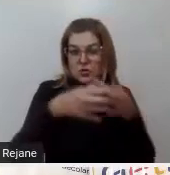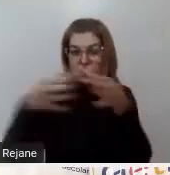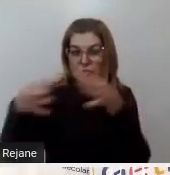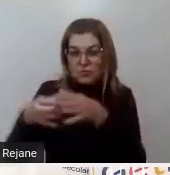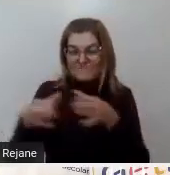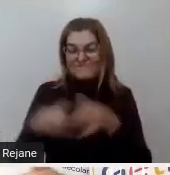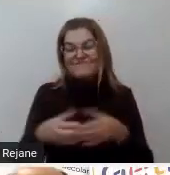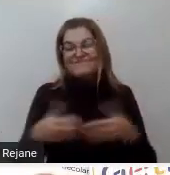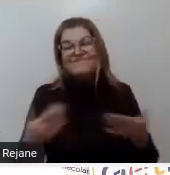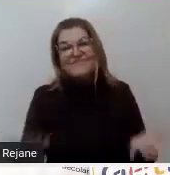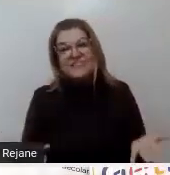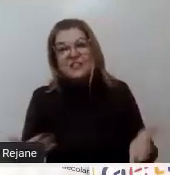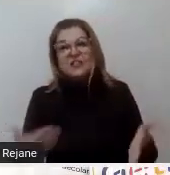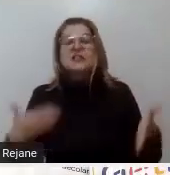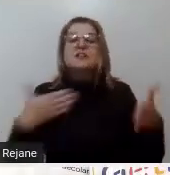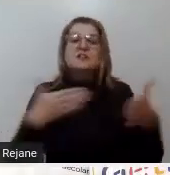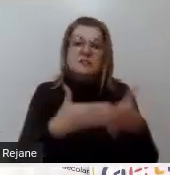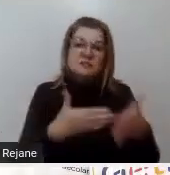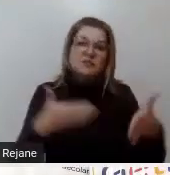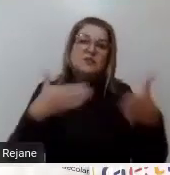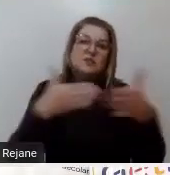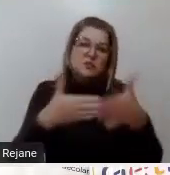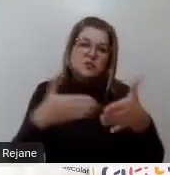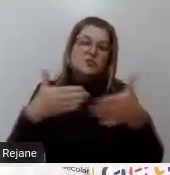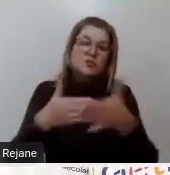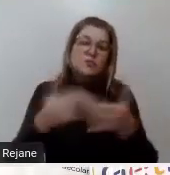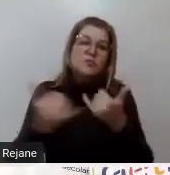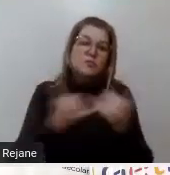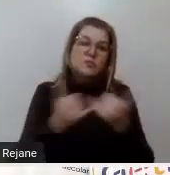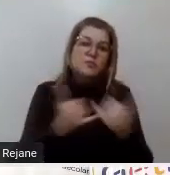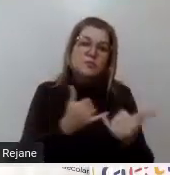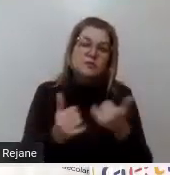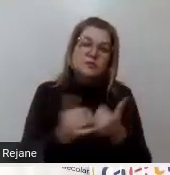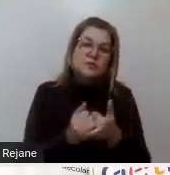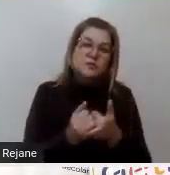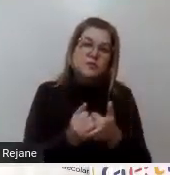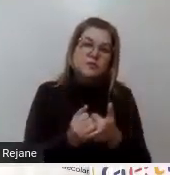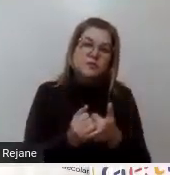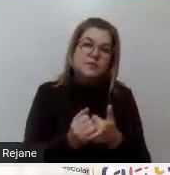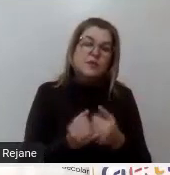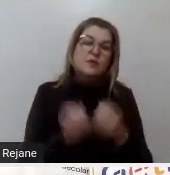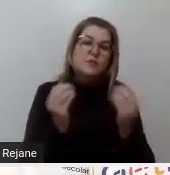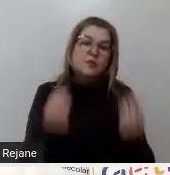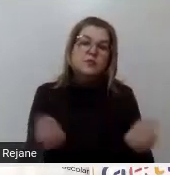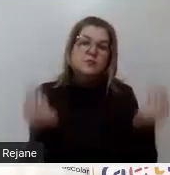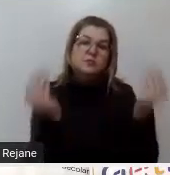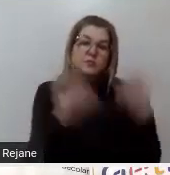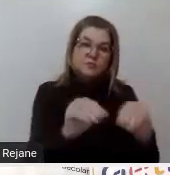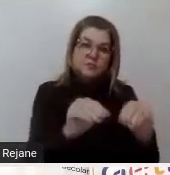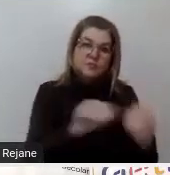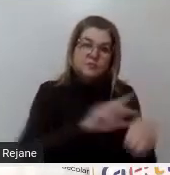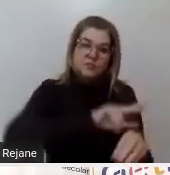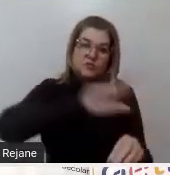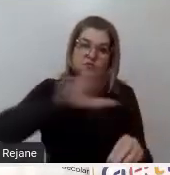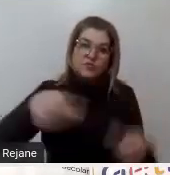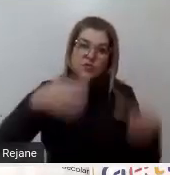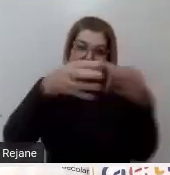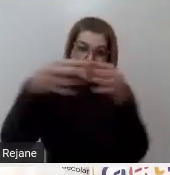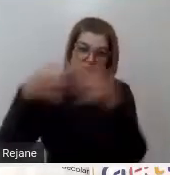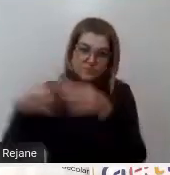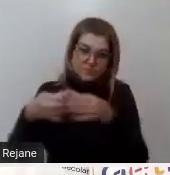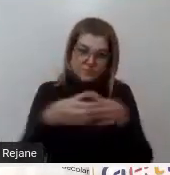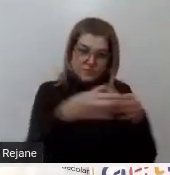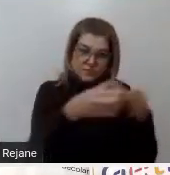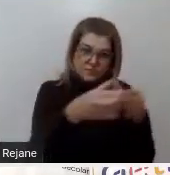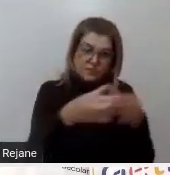Google Sala de Aula, tá? Do Google Classroom. Aquela parte que o Elton mostrou, que eu posso postar para várias turmas,